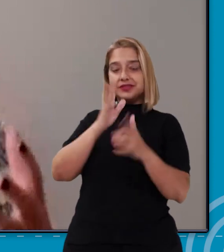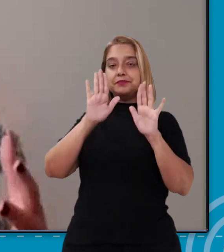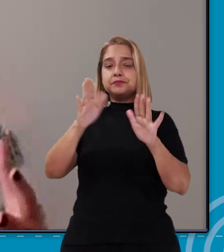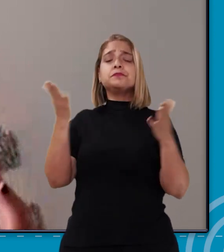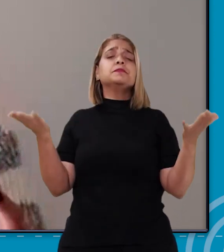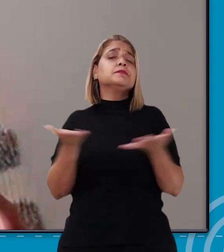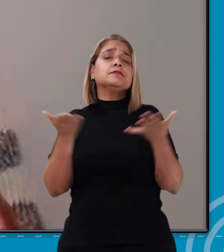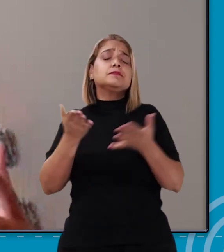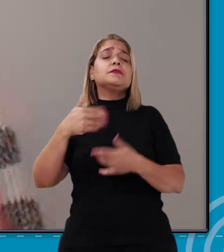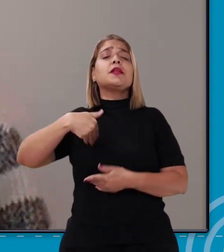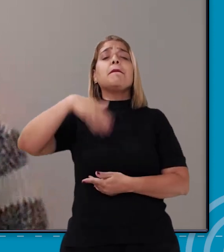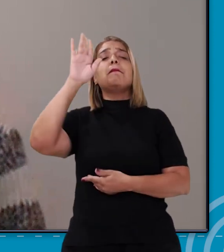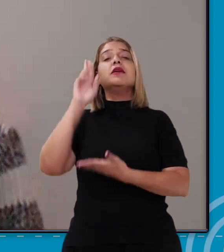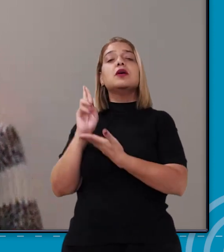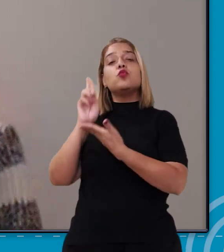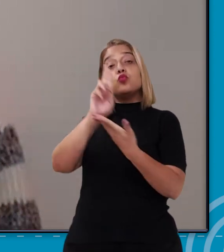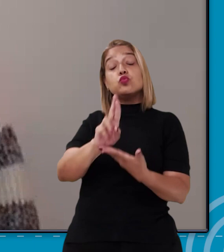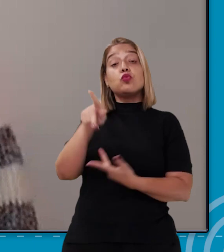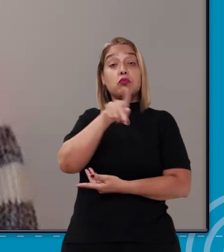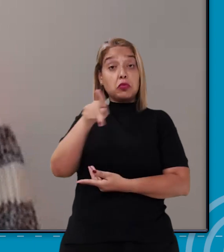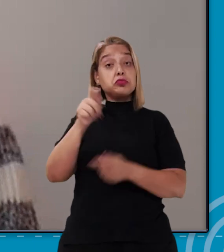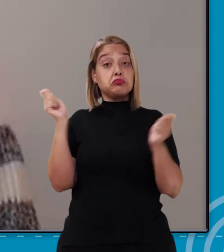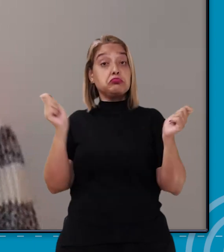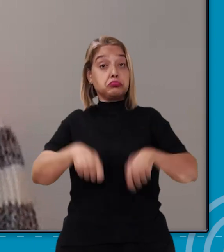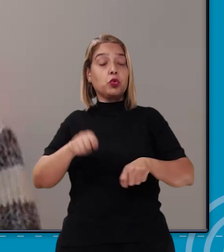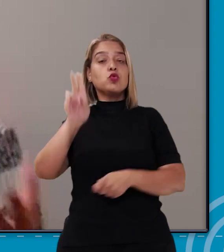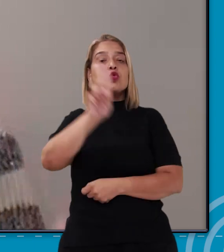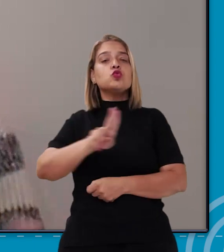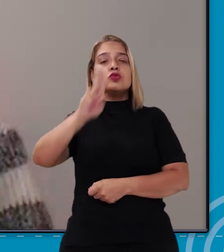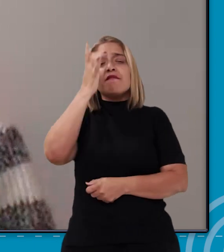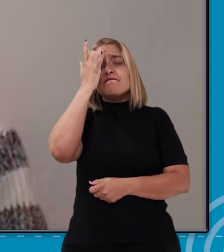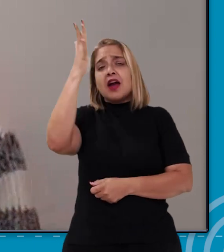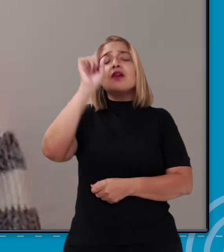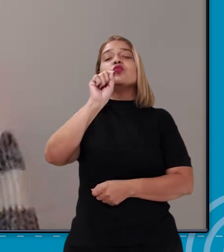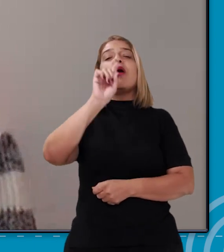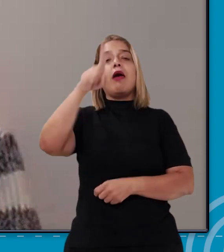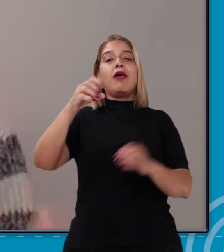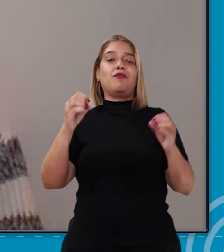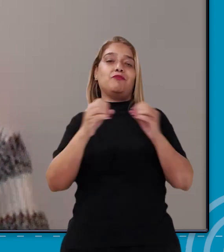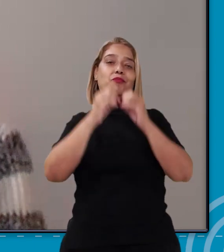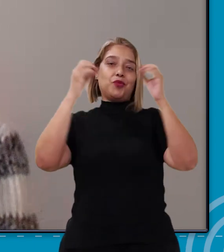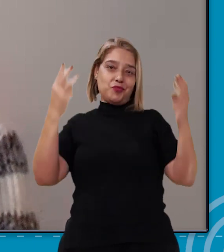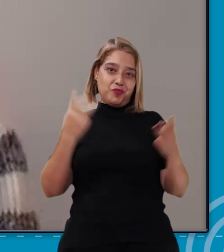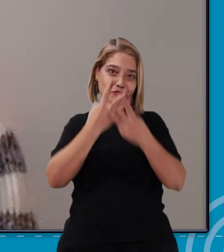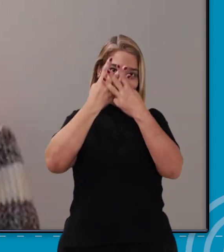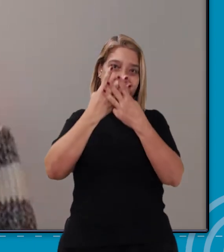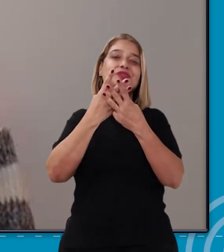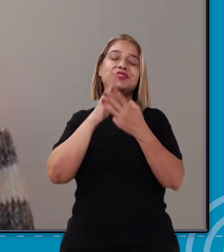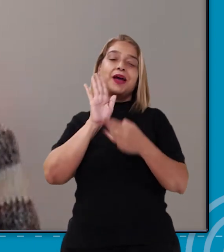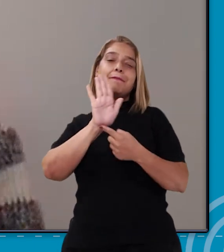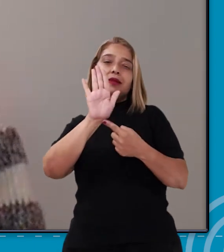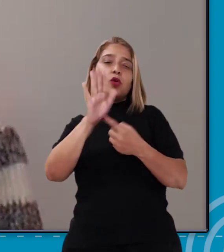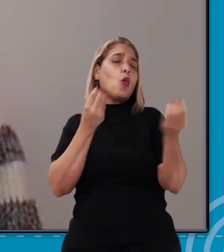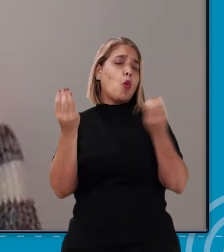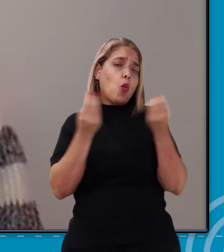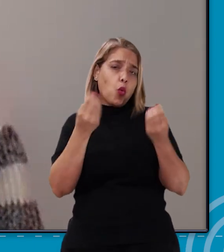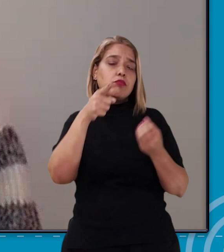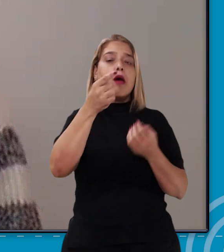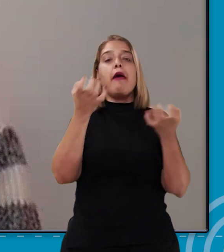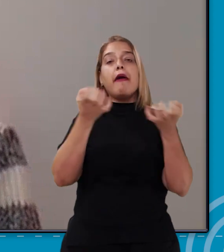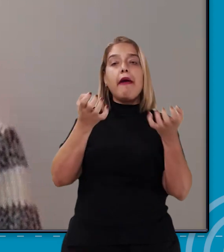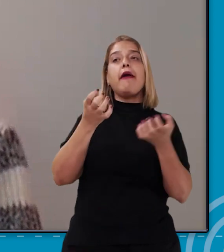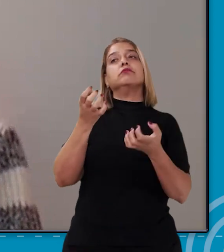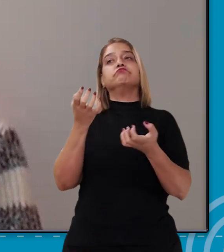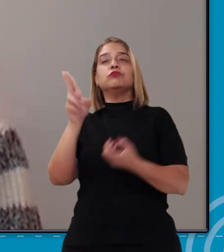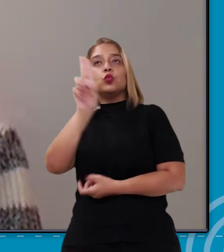falar de um recurso que o professor pode usar na sua aula com facilidade, que é o PowerPoint, né, as apresentações. Então, vamos supor que você quer usar